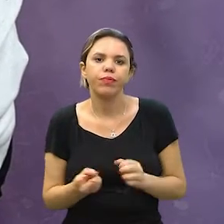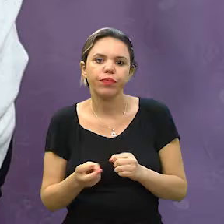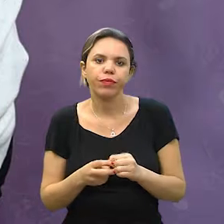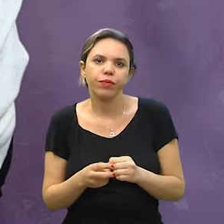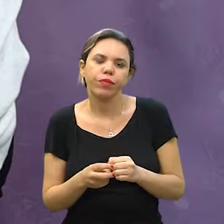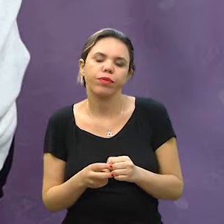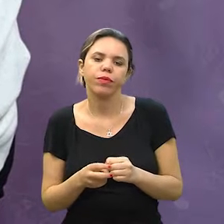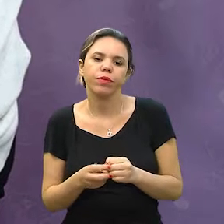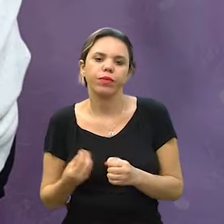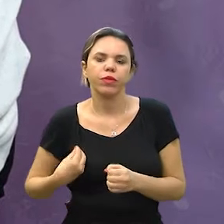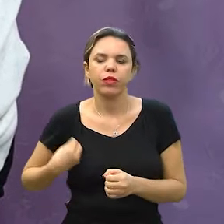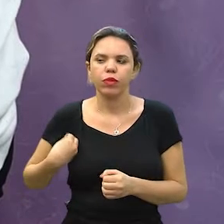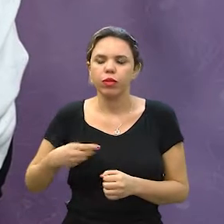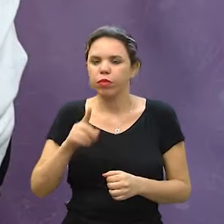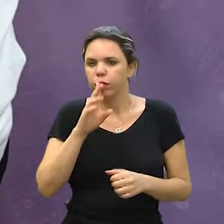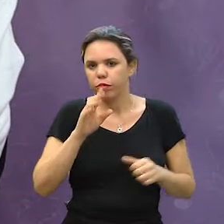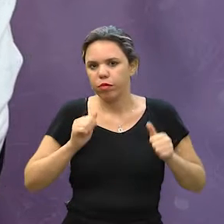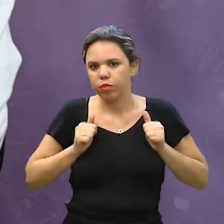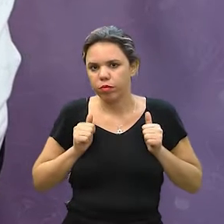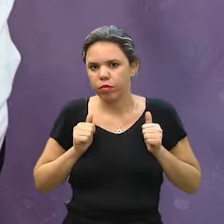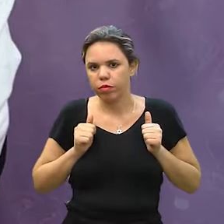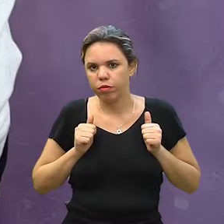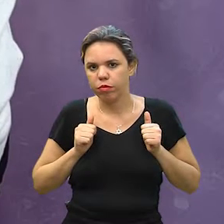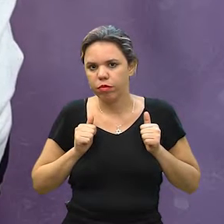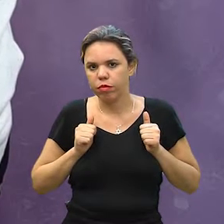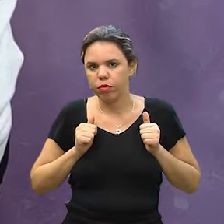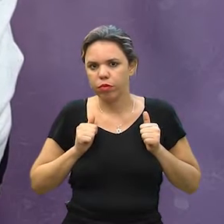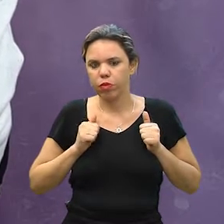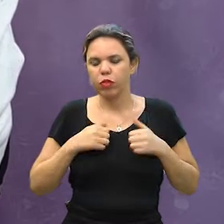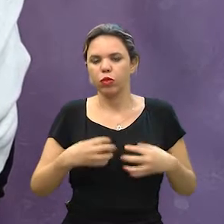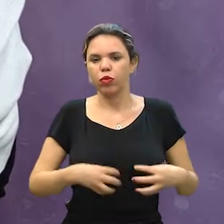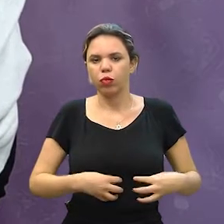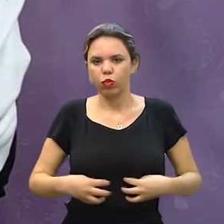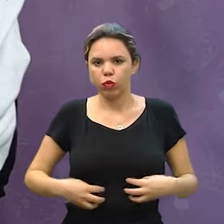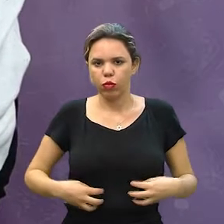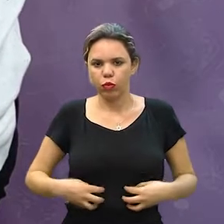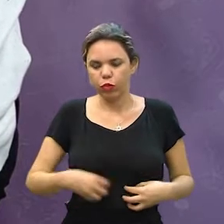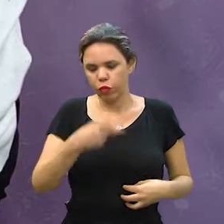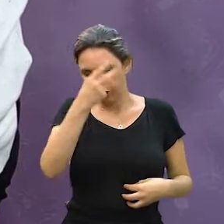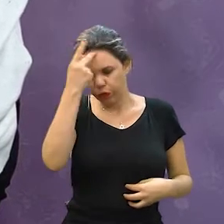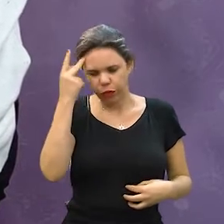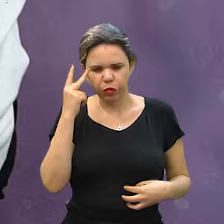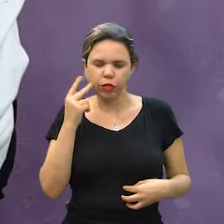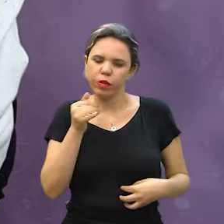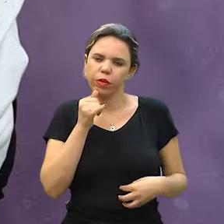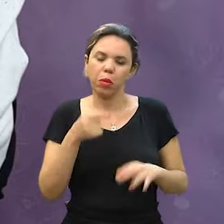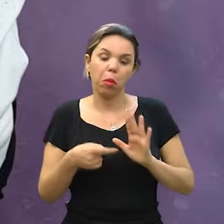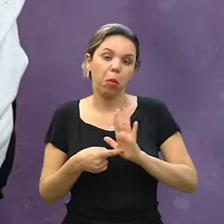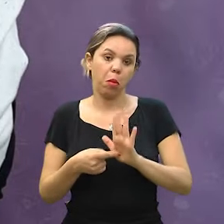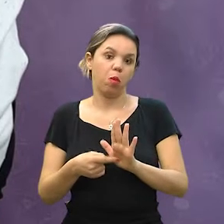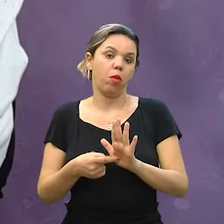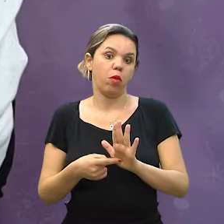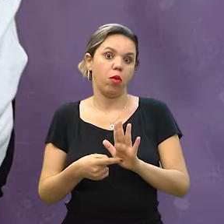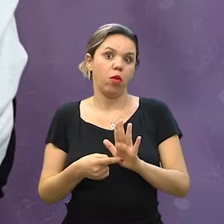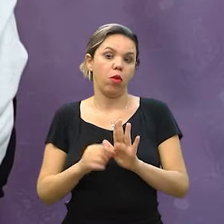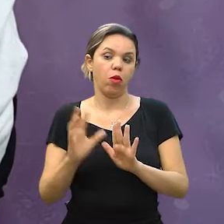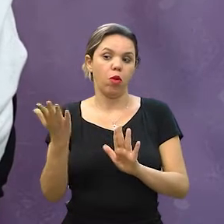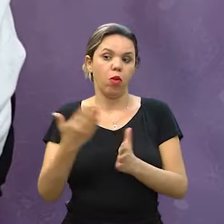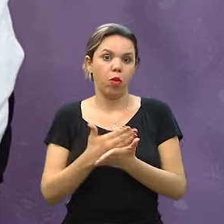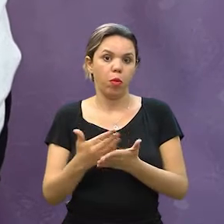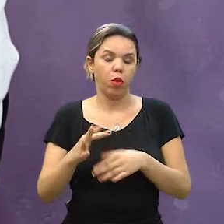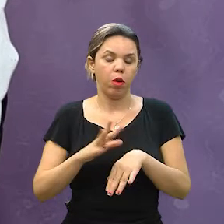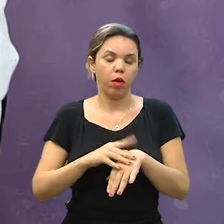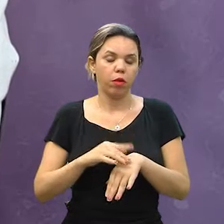reativação do vírus que estava lá dormente, quietinho no organismo do indivíduo. O senhor falou em manifestação aí da doença. Quando